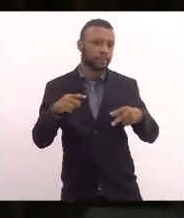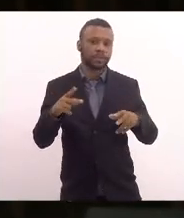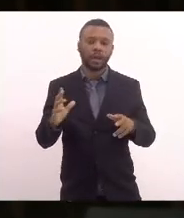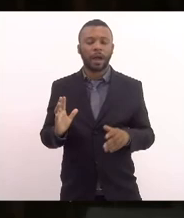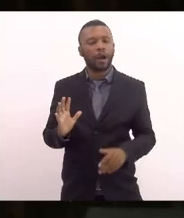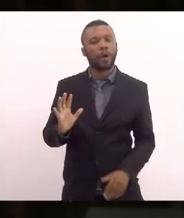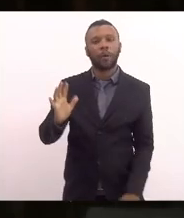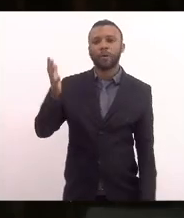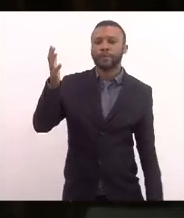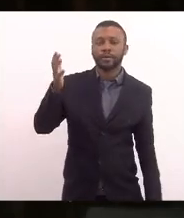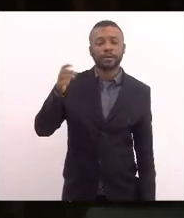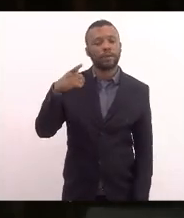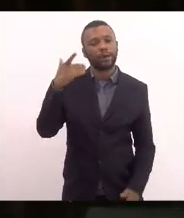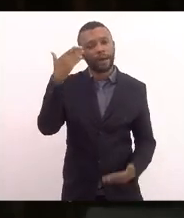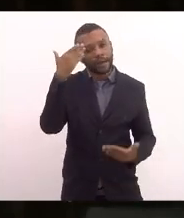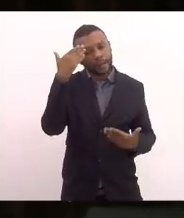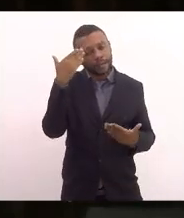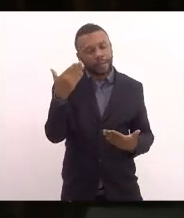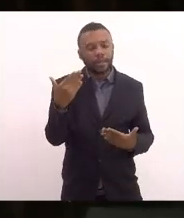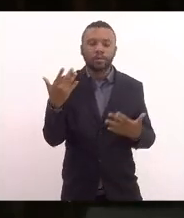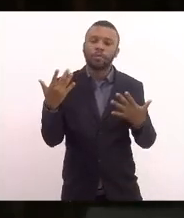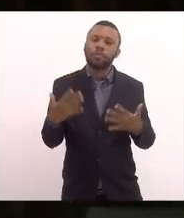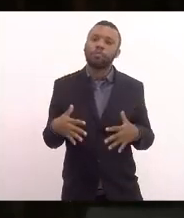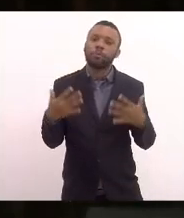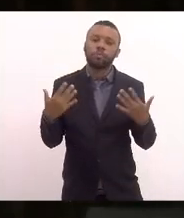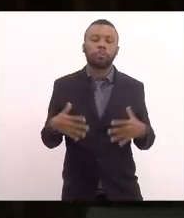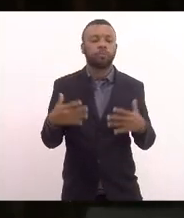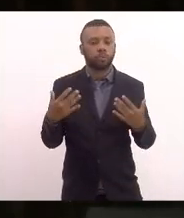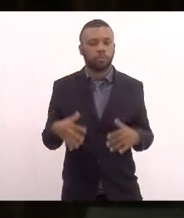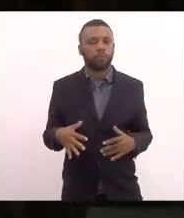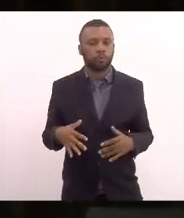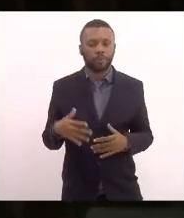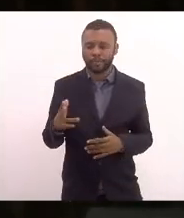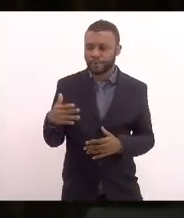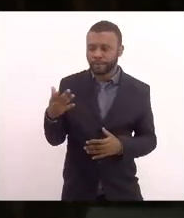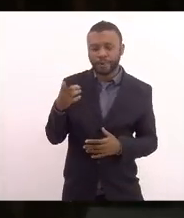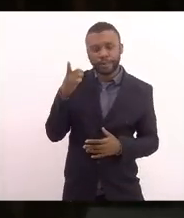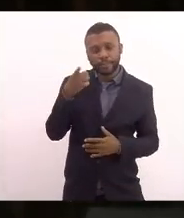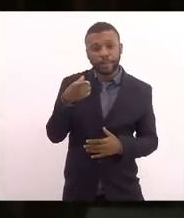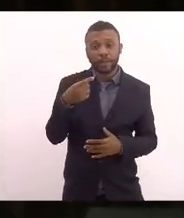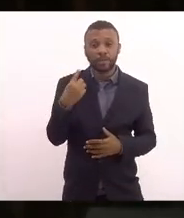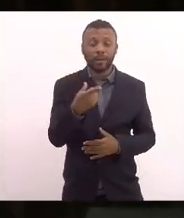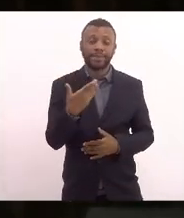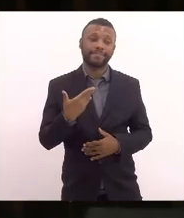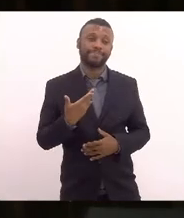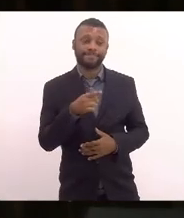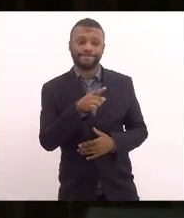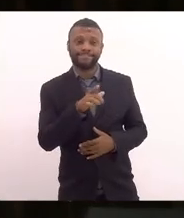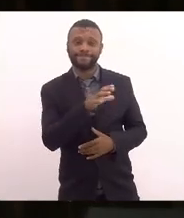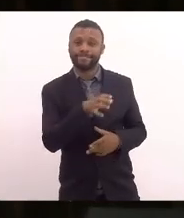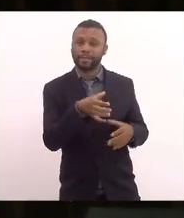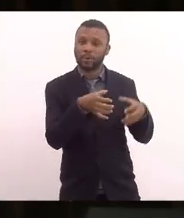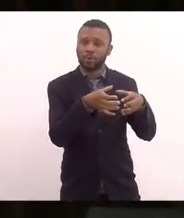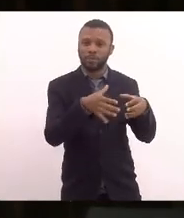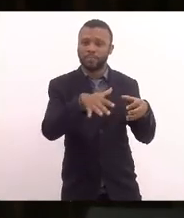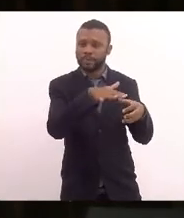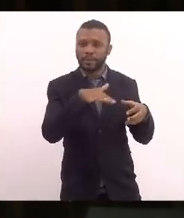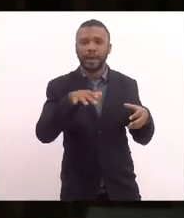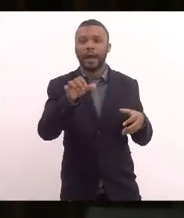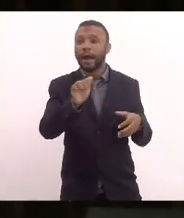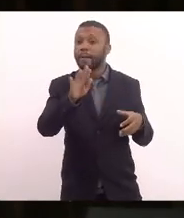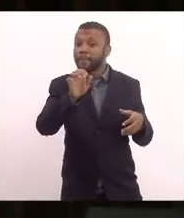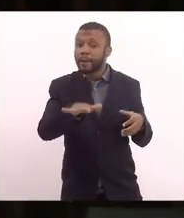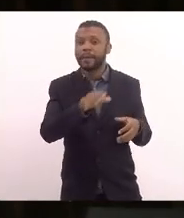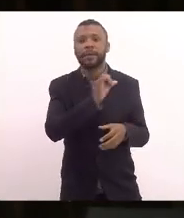agradeço demais, viu, deputada? E nossa querida Bem, RJ, só está acontecendo isso